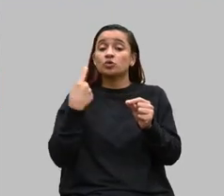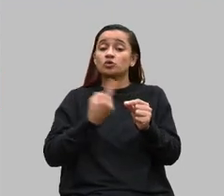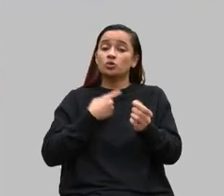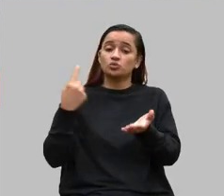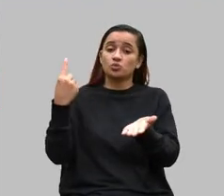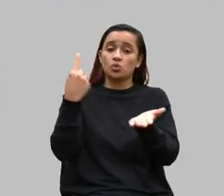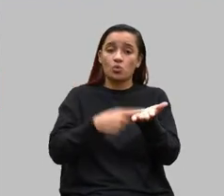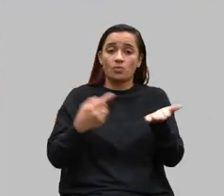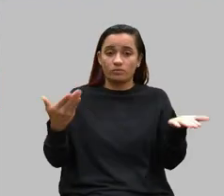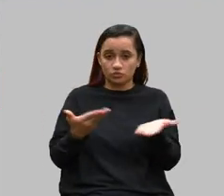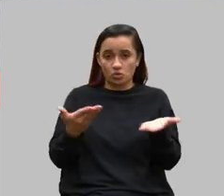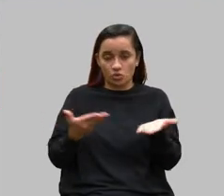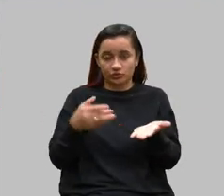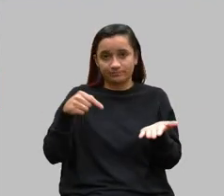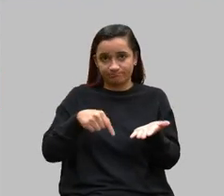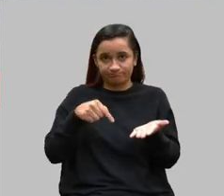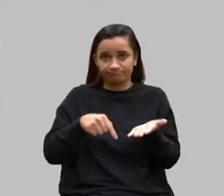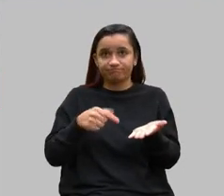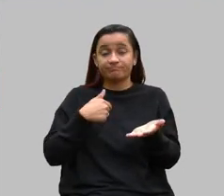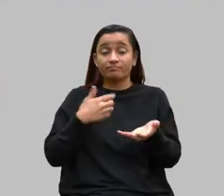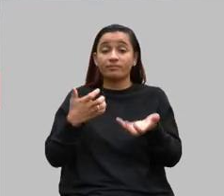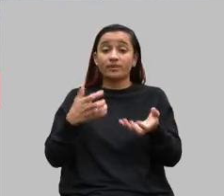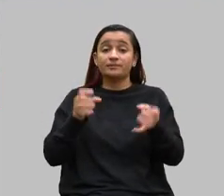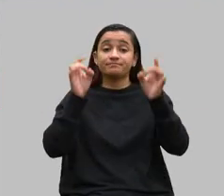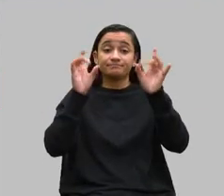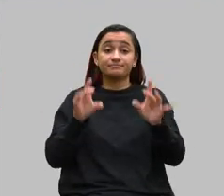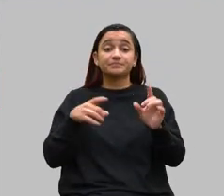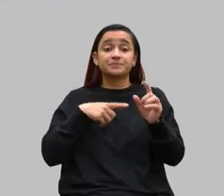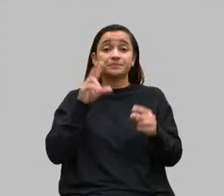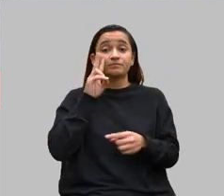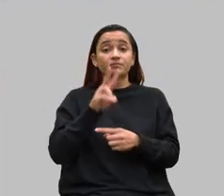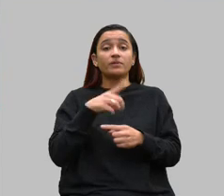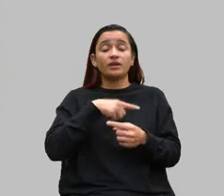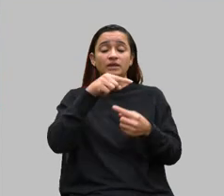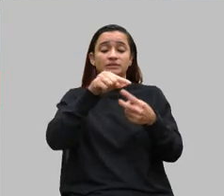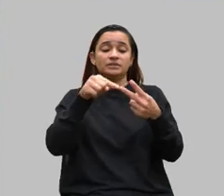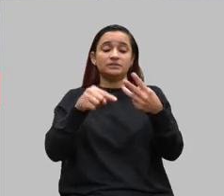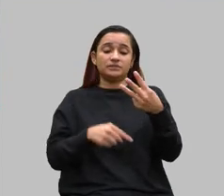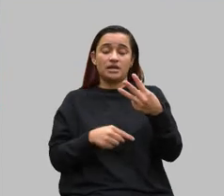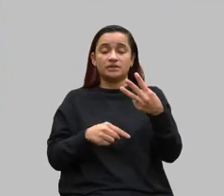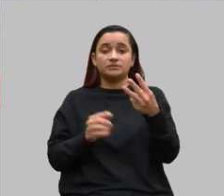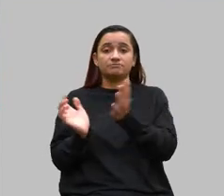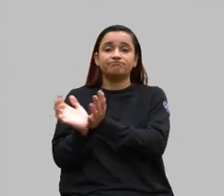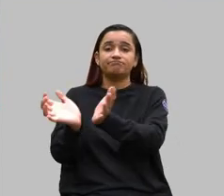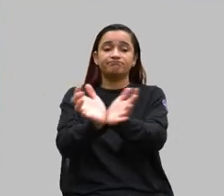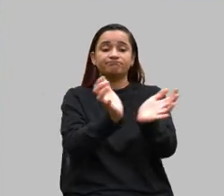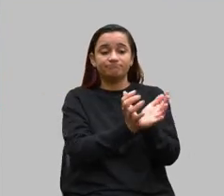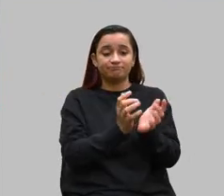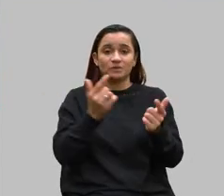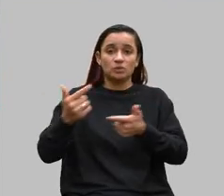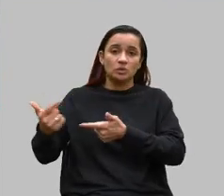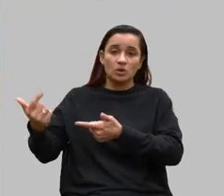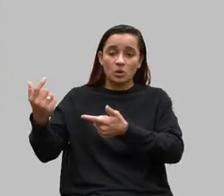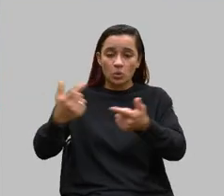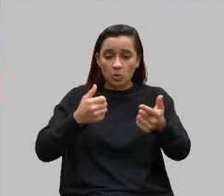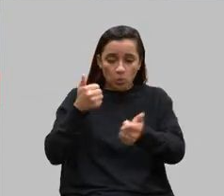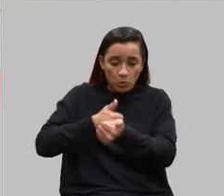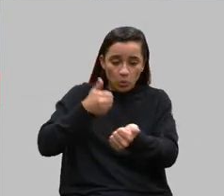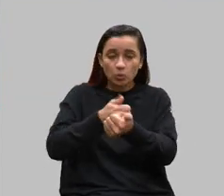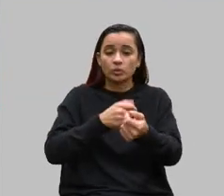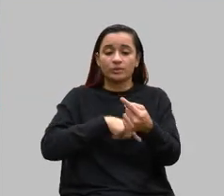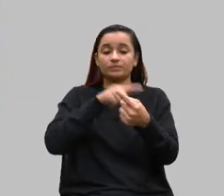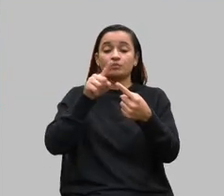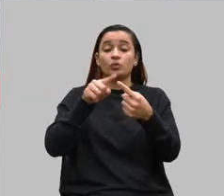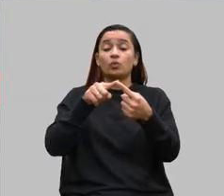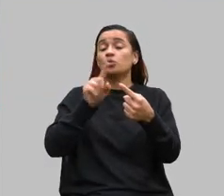aqui hoje né e eu queria destacar que eu vejo três flancos de batalha Vamos colocar assim né um diz respeito à renovações